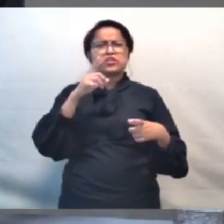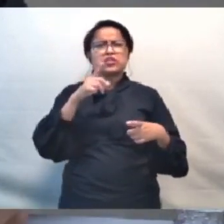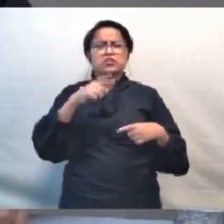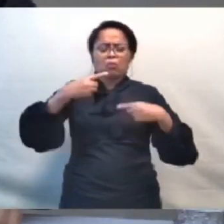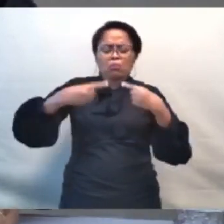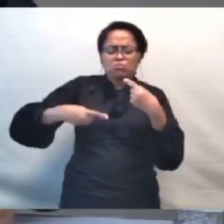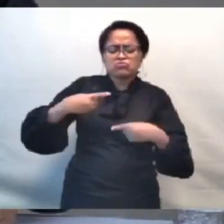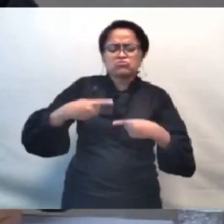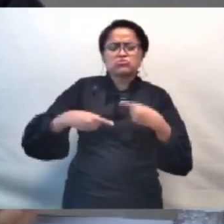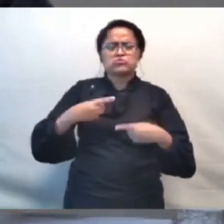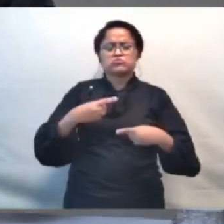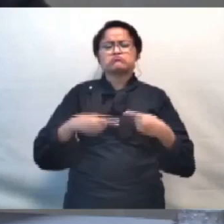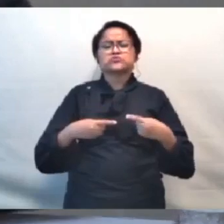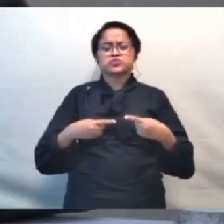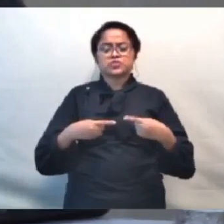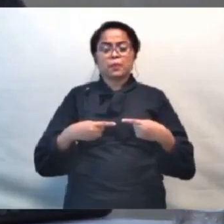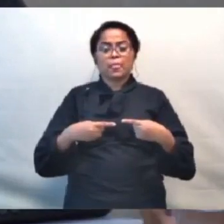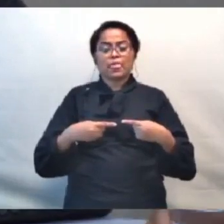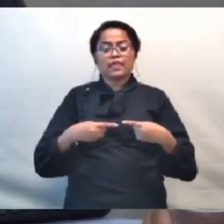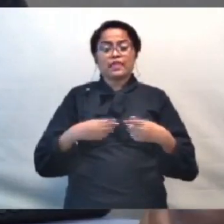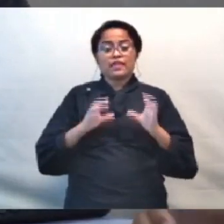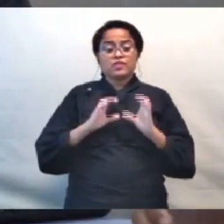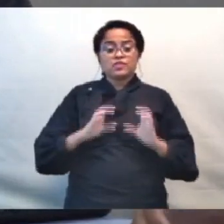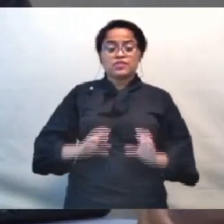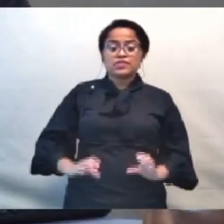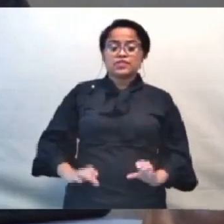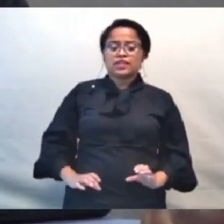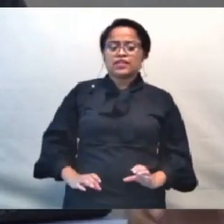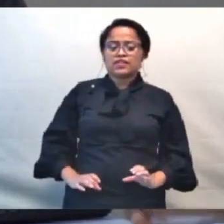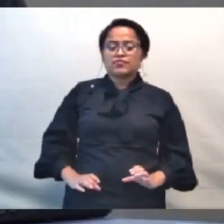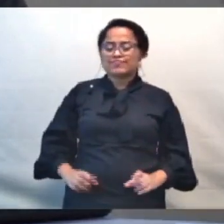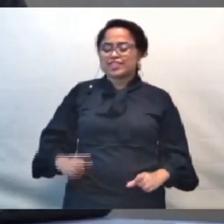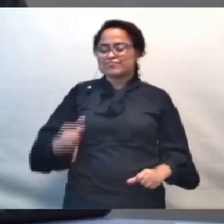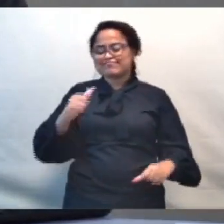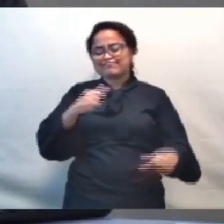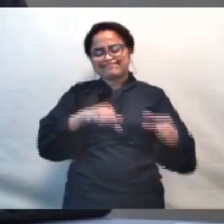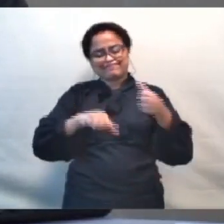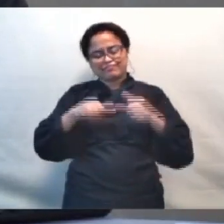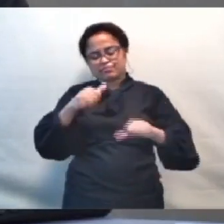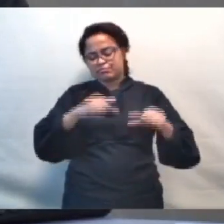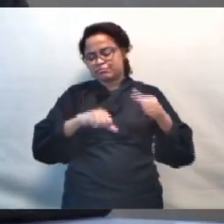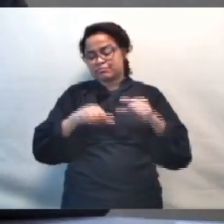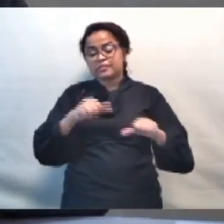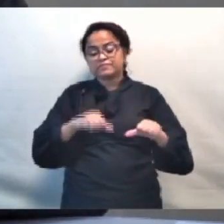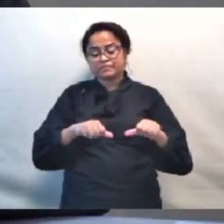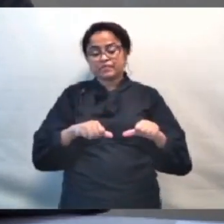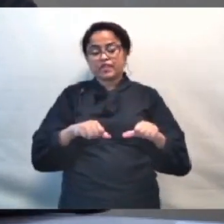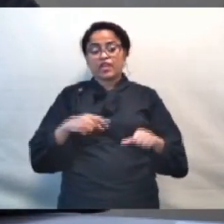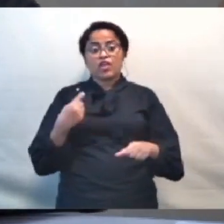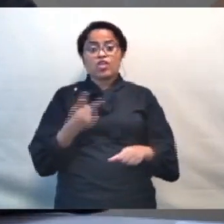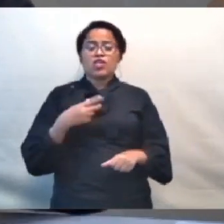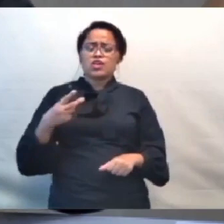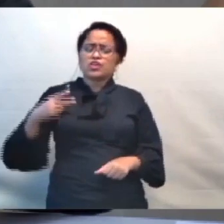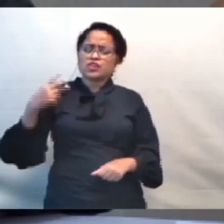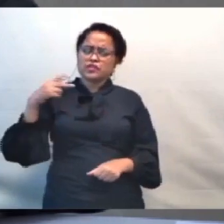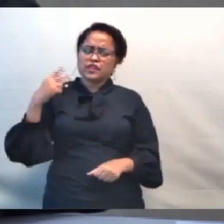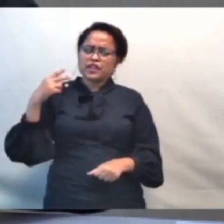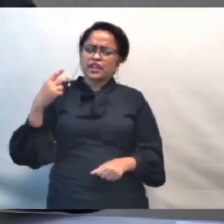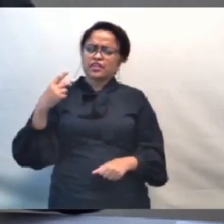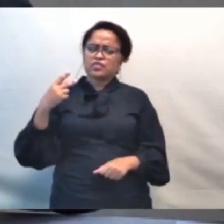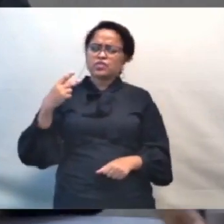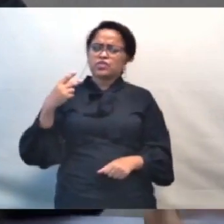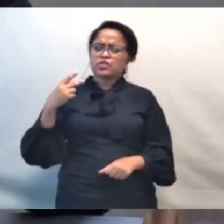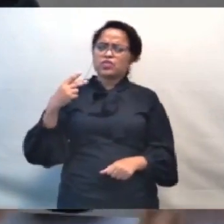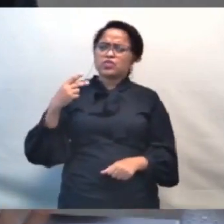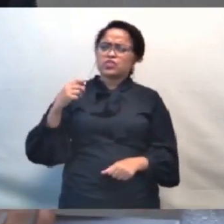na ponta é a pior possível. Nós, vereadores, temos que dar o aval, o ok,